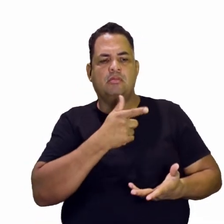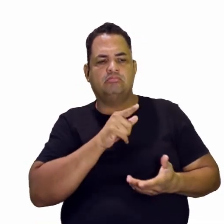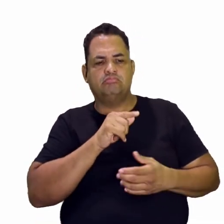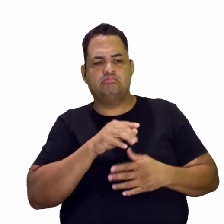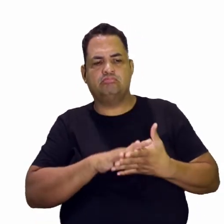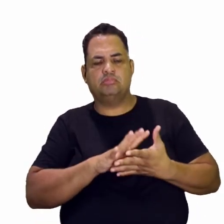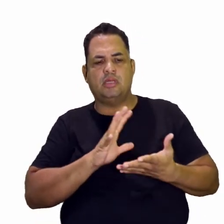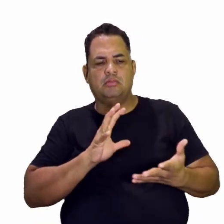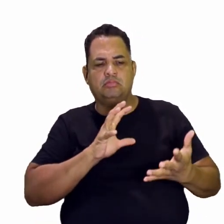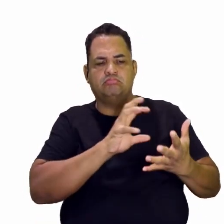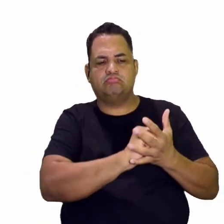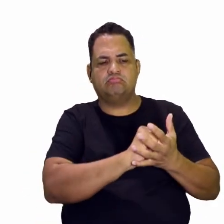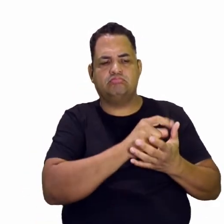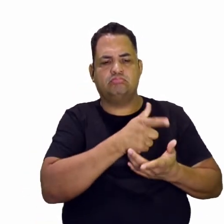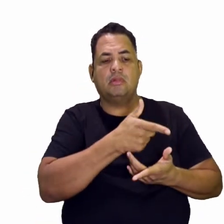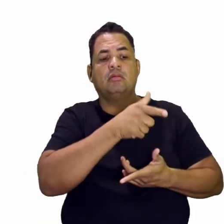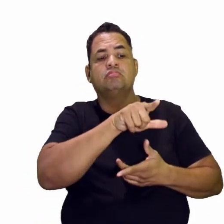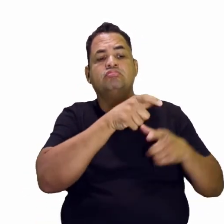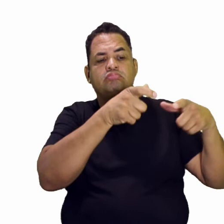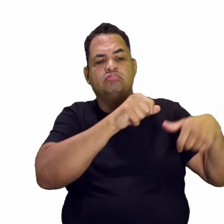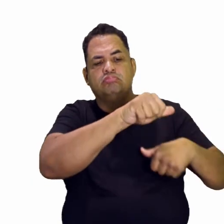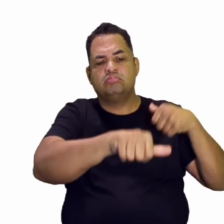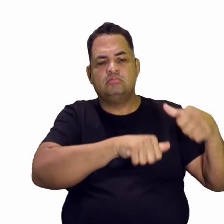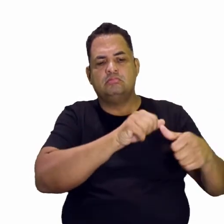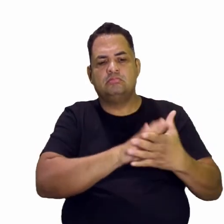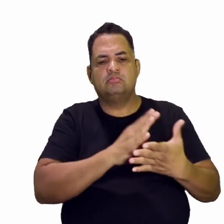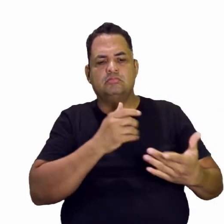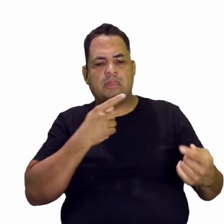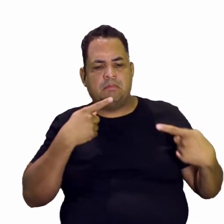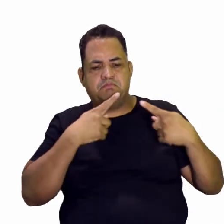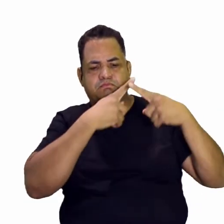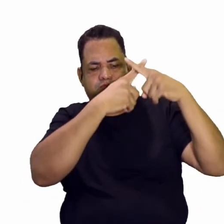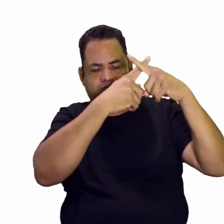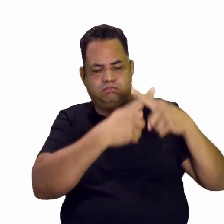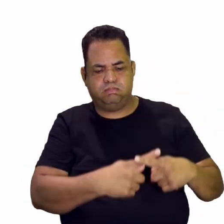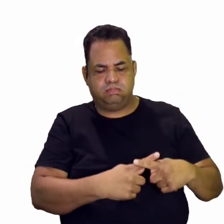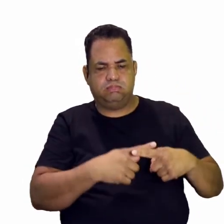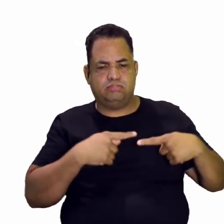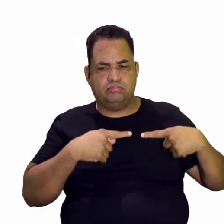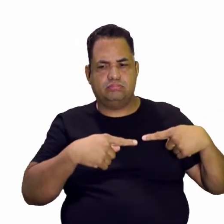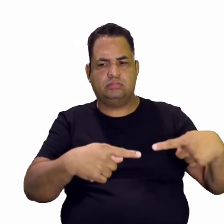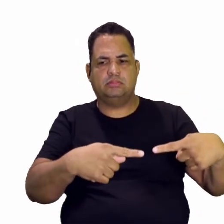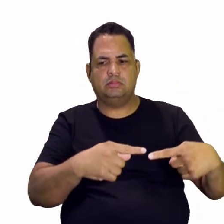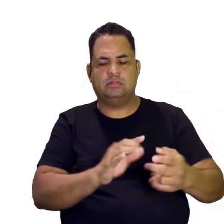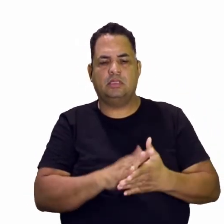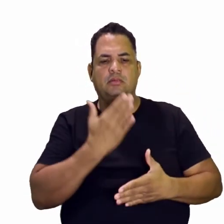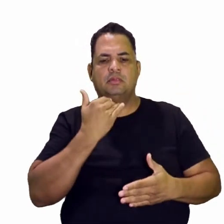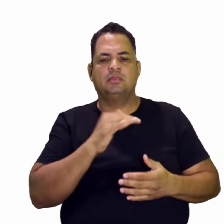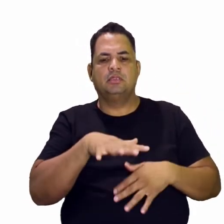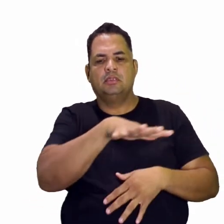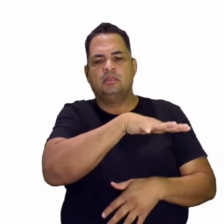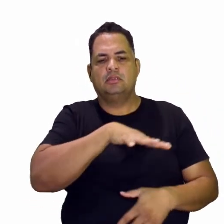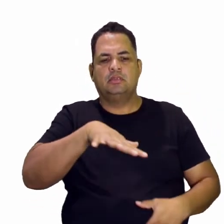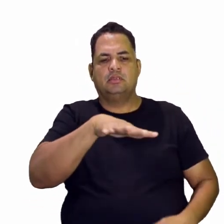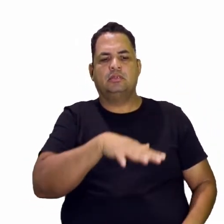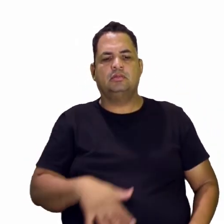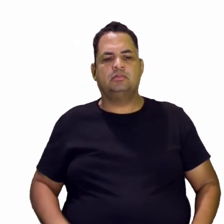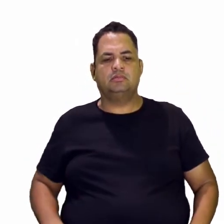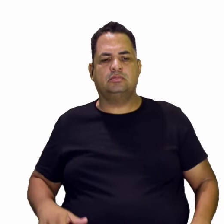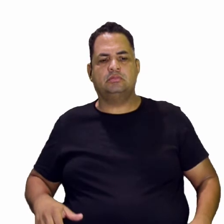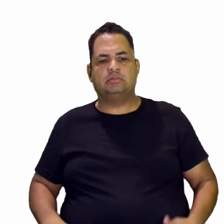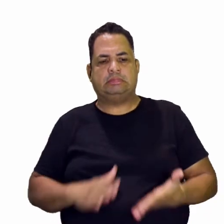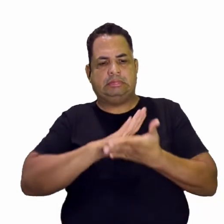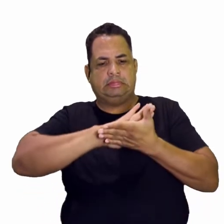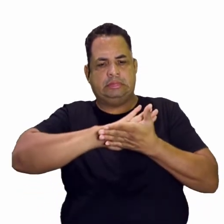animal predador vai para uma outra área, ele acaba disputando recursos alimentares daquele ambiente, tá?